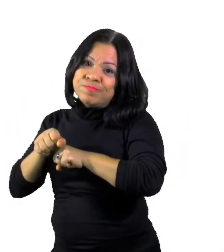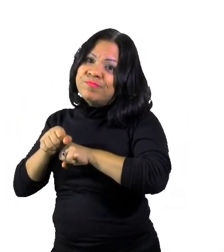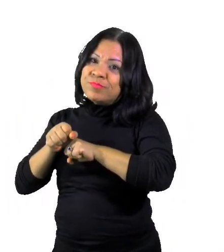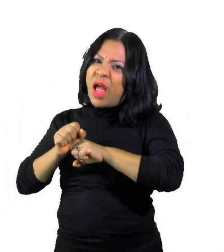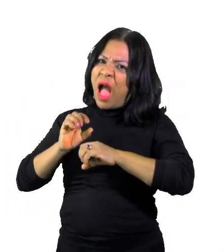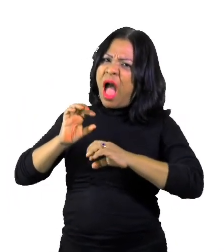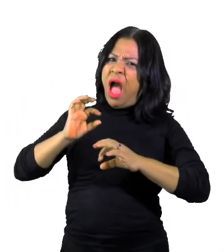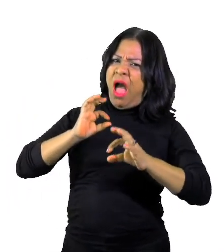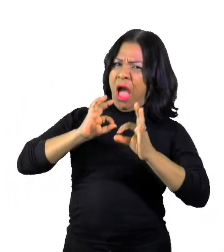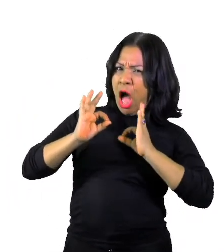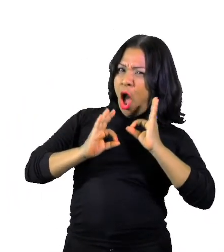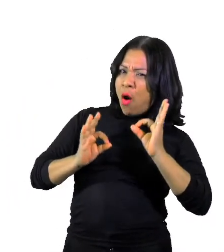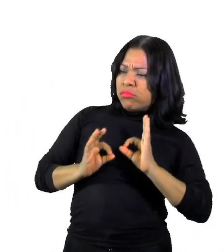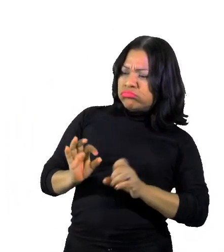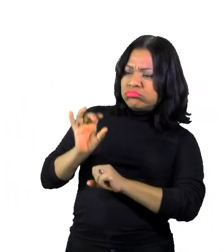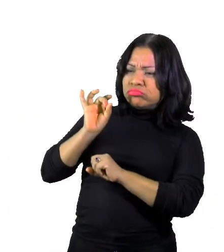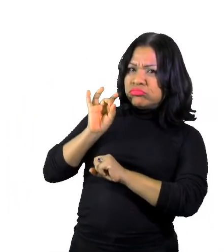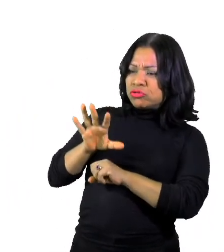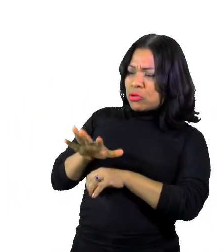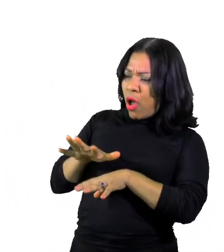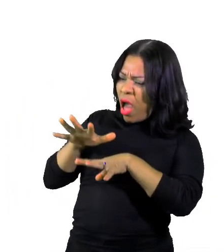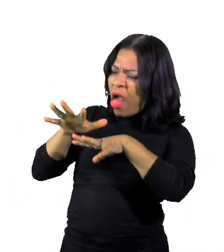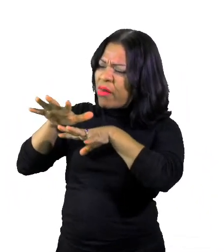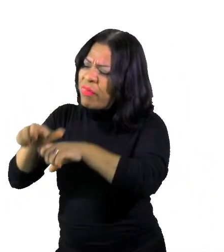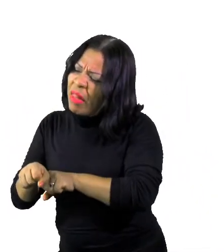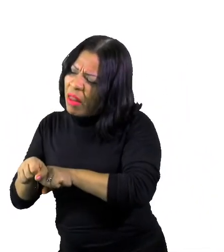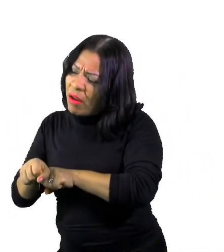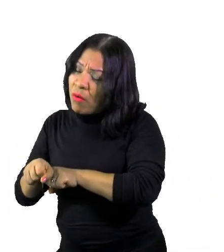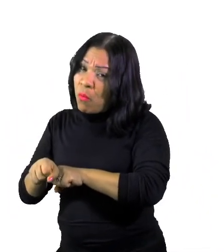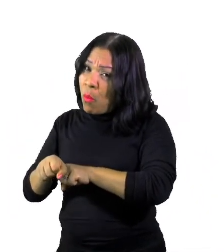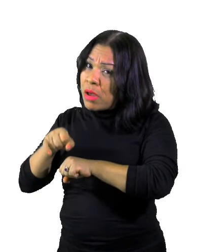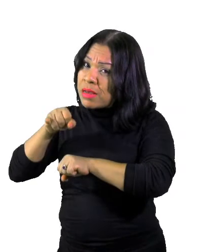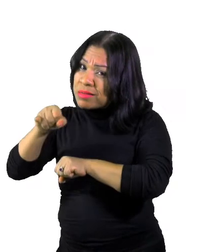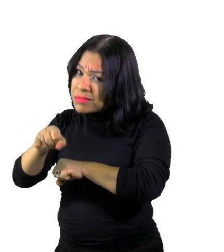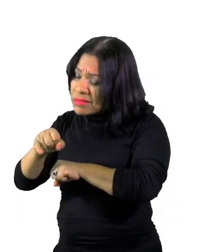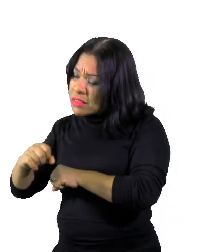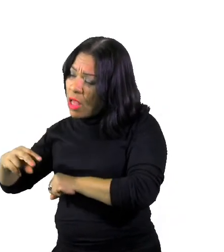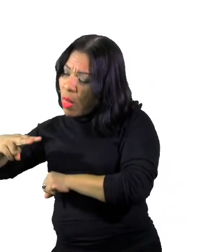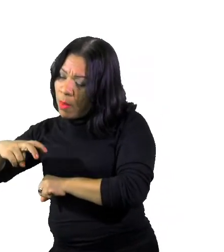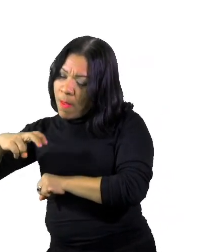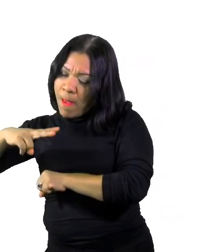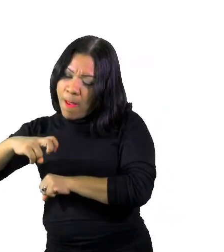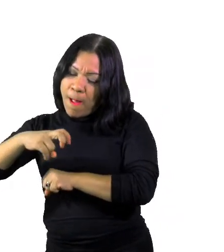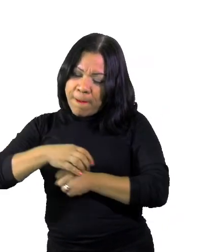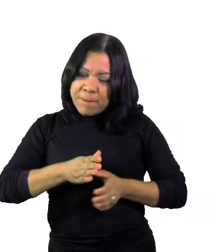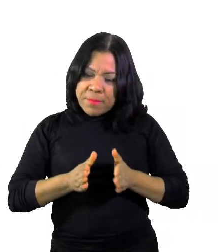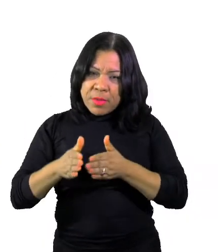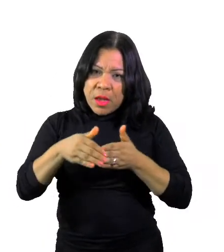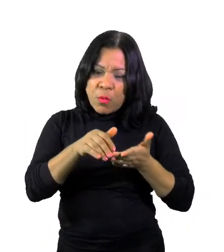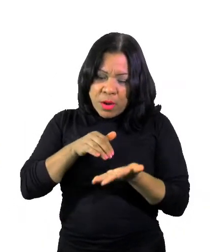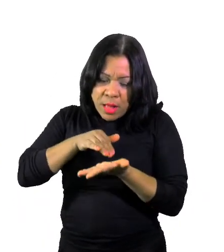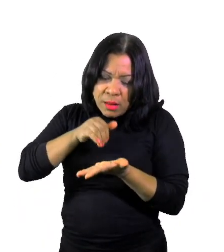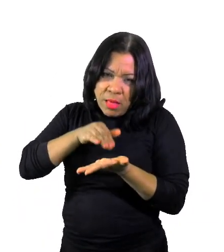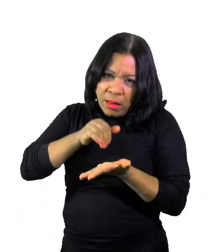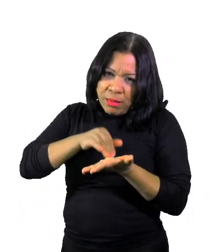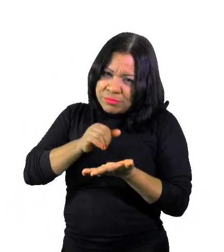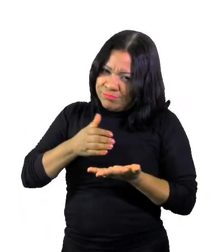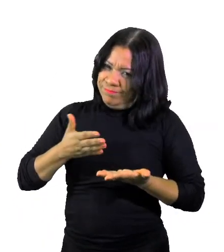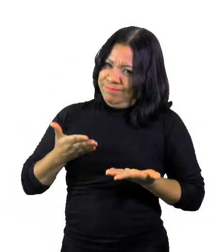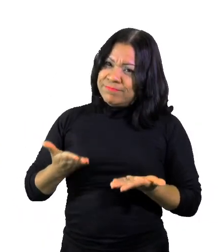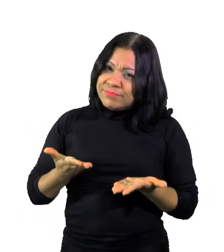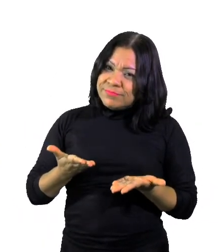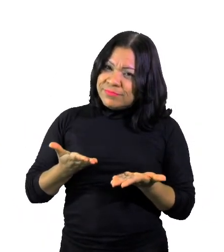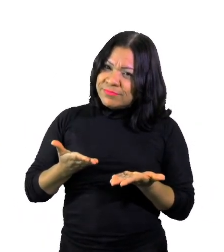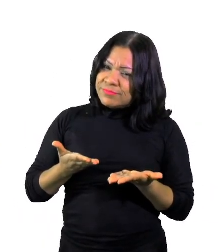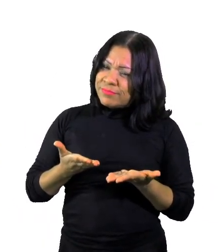só ataca a presa dela quando a presa dela vai para a beira de um rio beber água? Será que é só